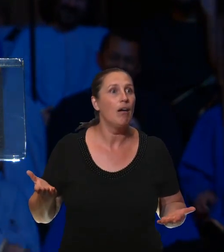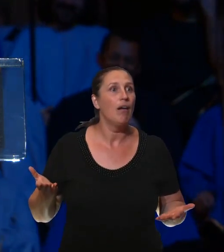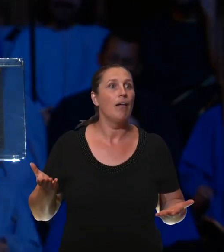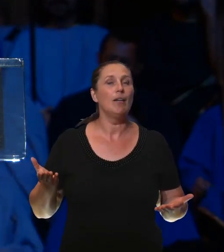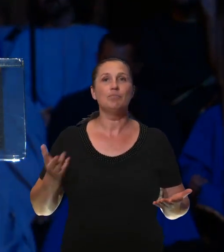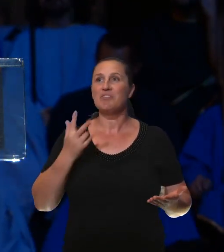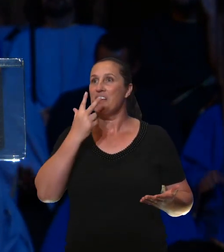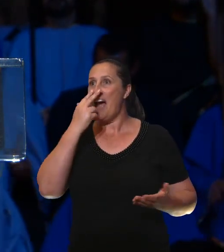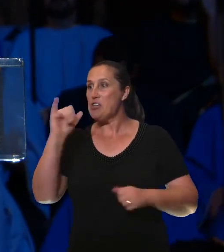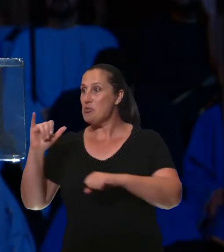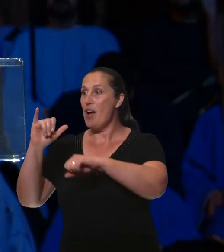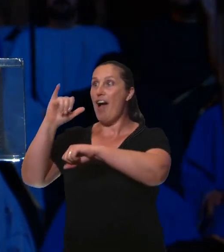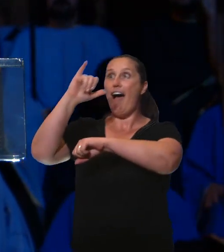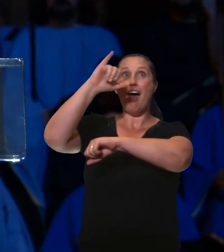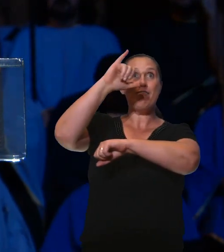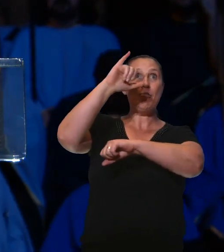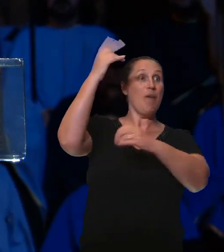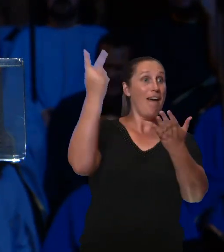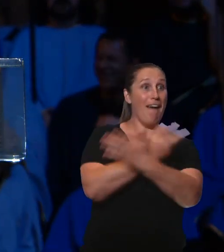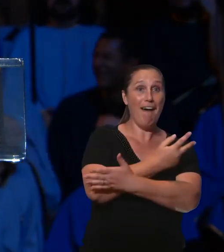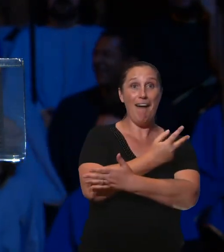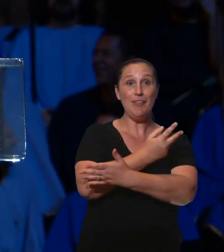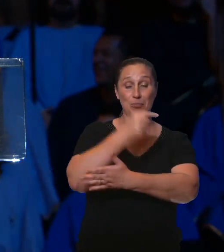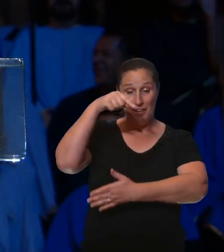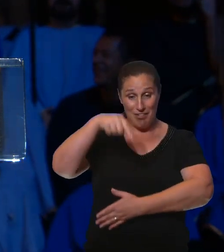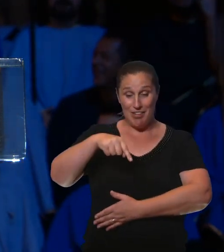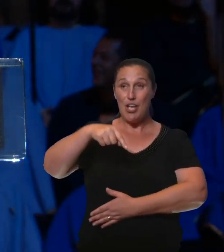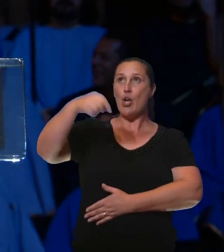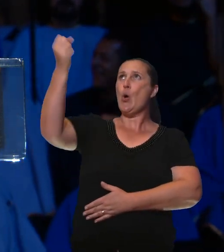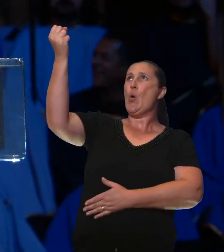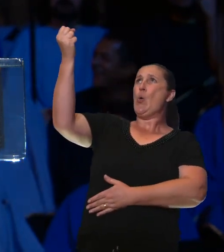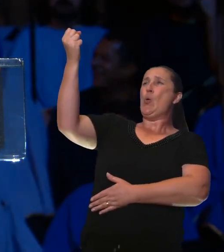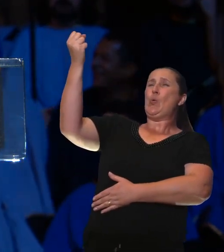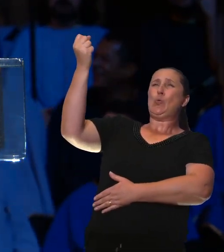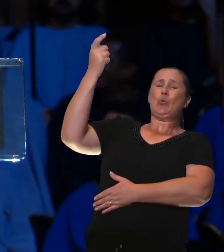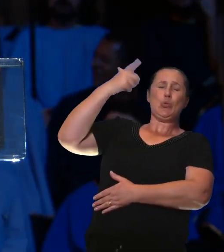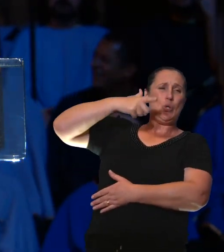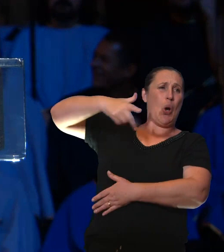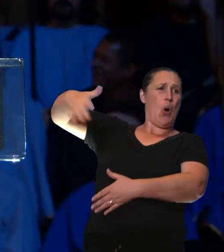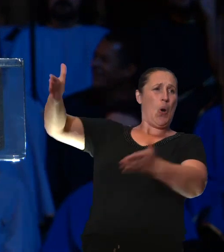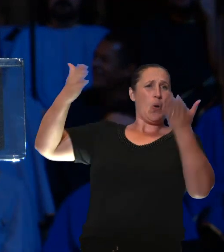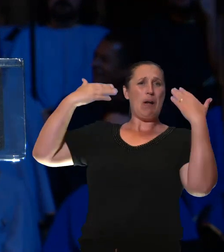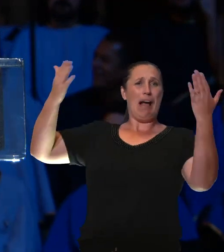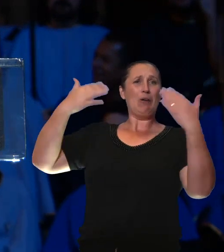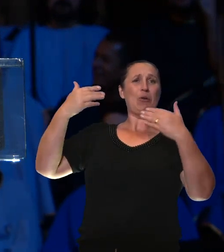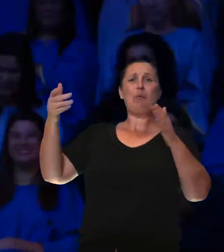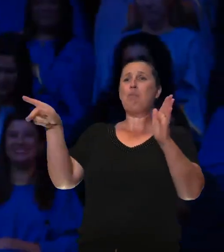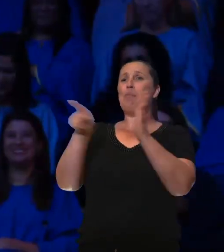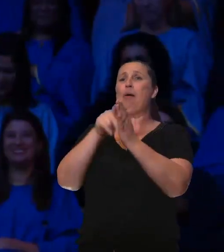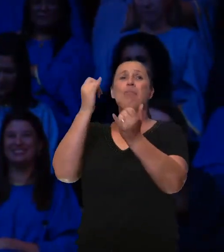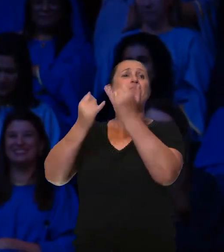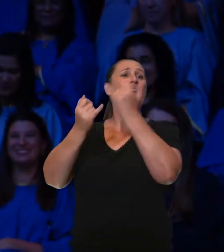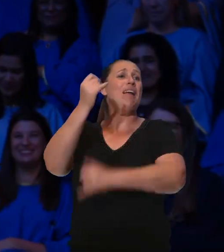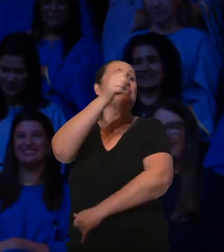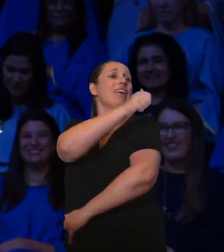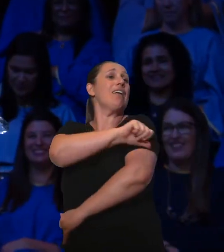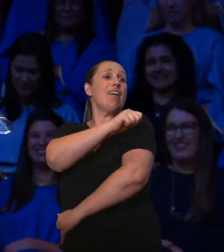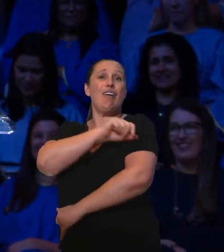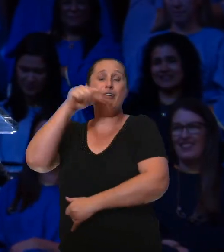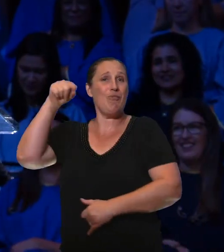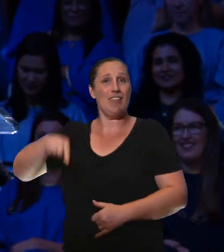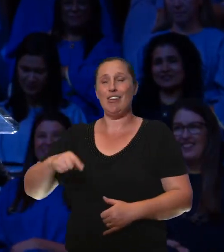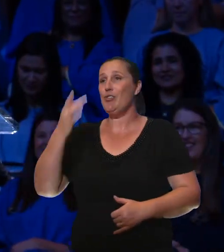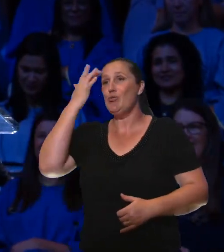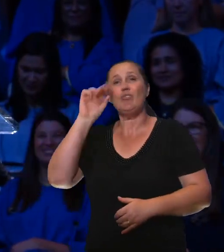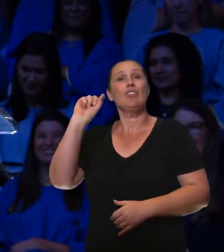para o avião errado? Aqui está um sol de Vitória, um calor do Rio de Janeiro. Eu não sei o que está acontecendo com vocês